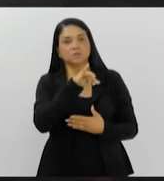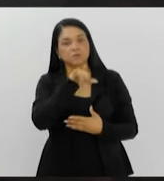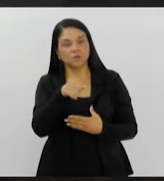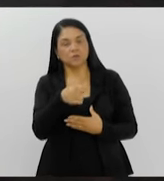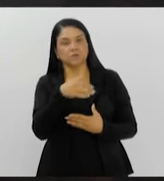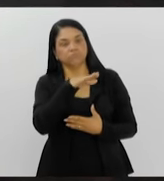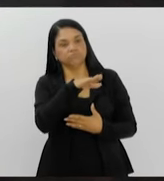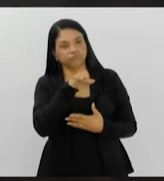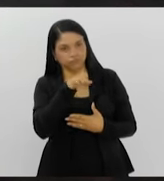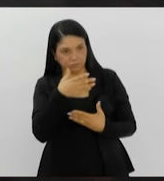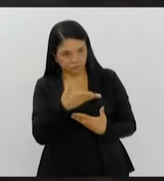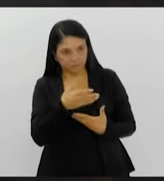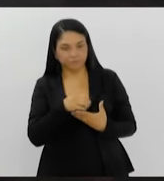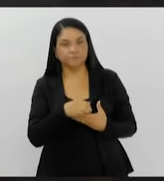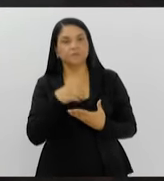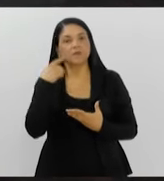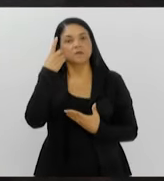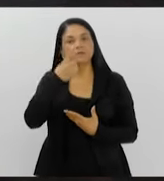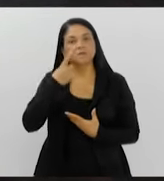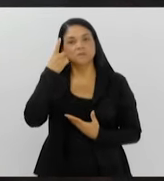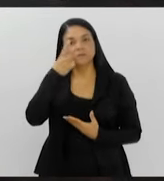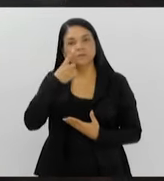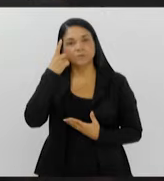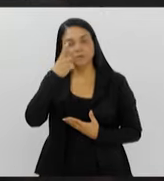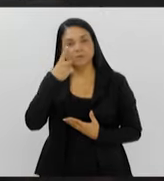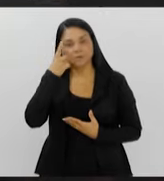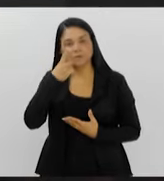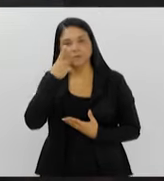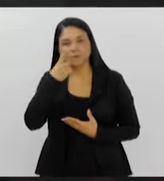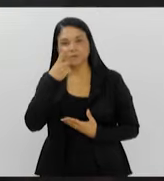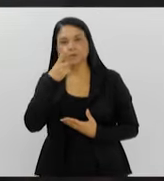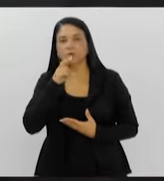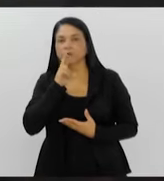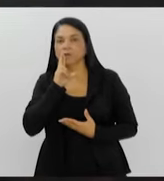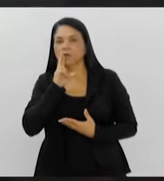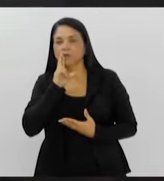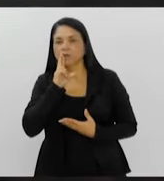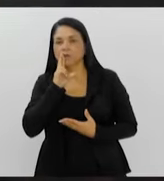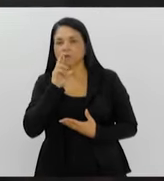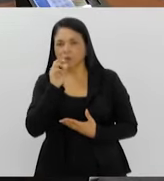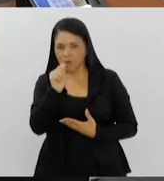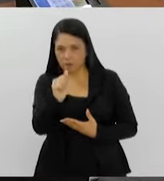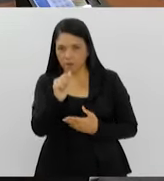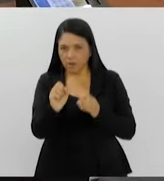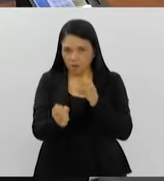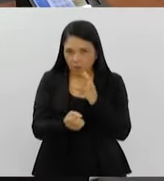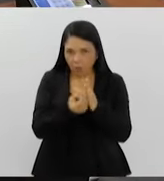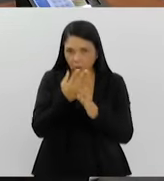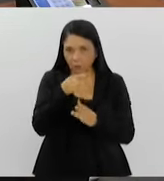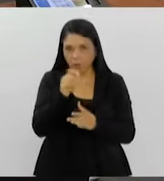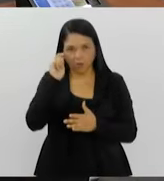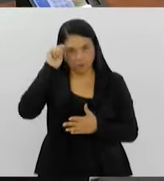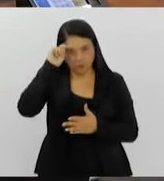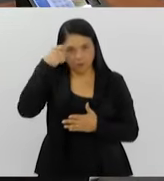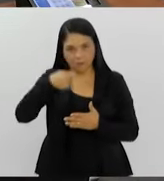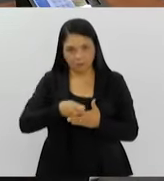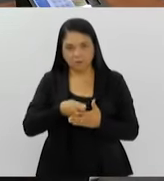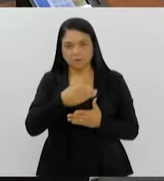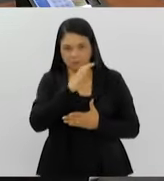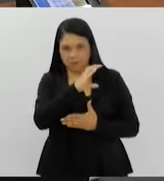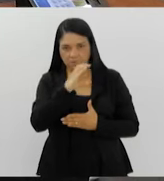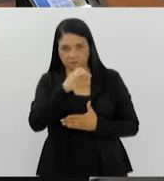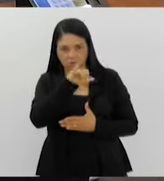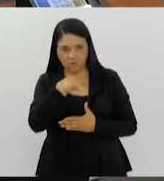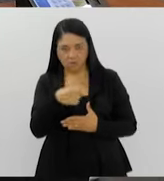né isso Deputado Rodrigo autor né Rodrigo autor dá ccj aqui por